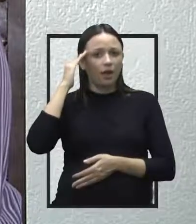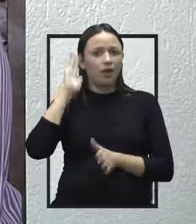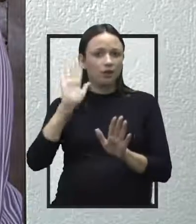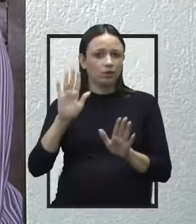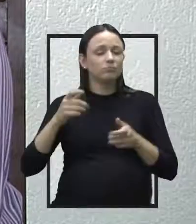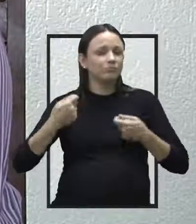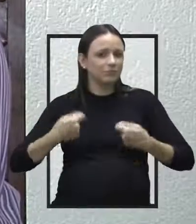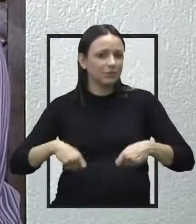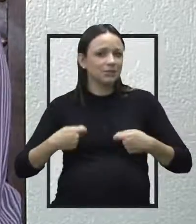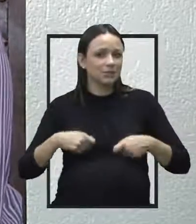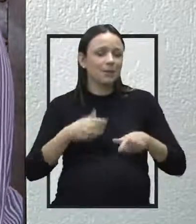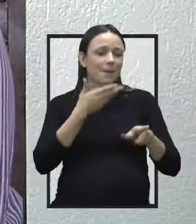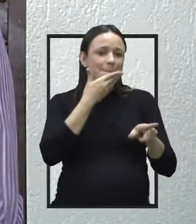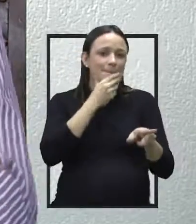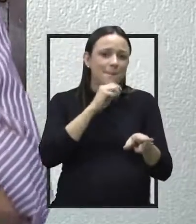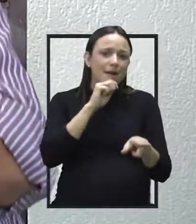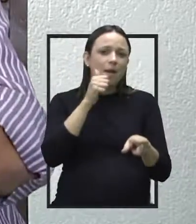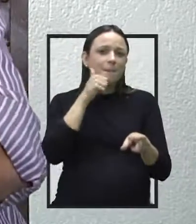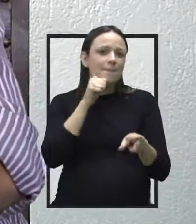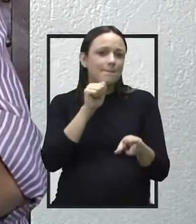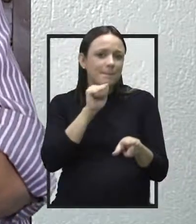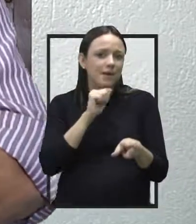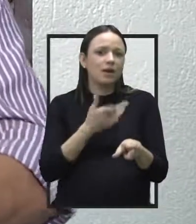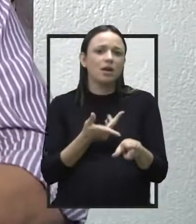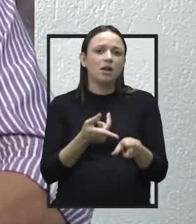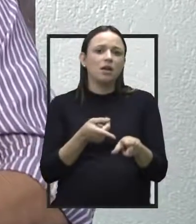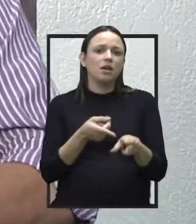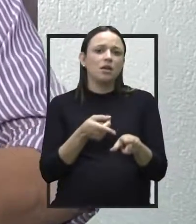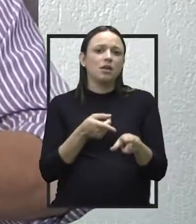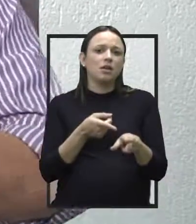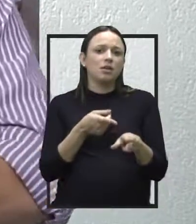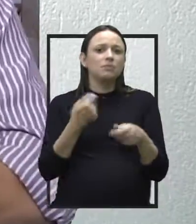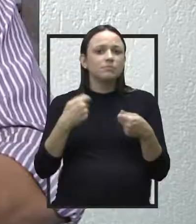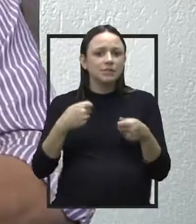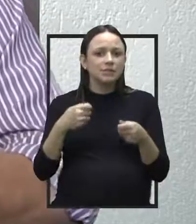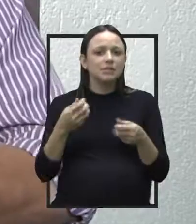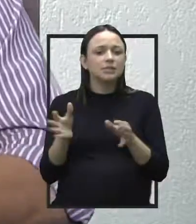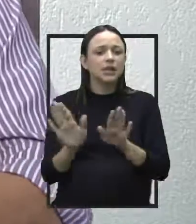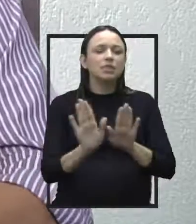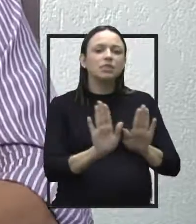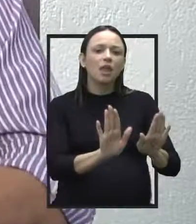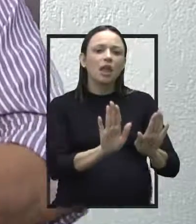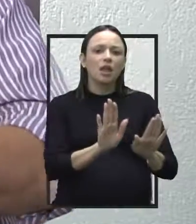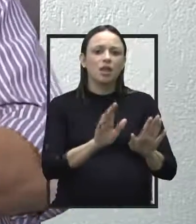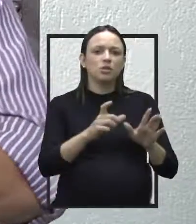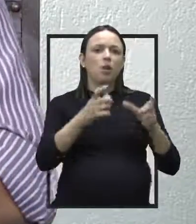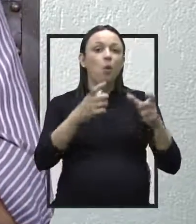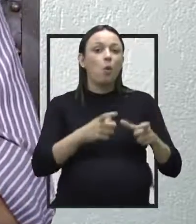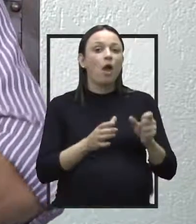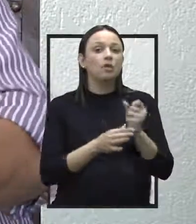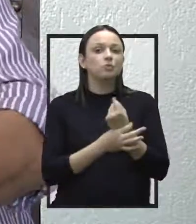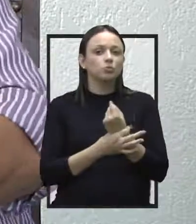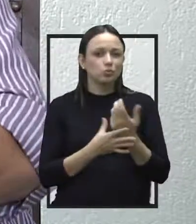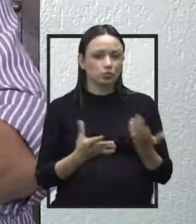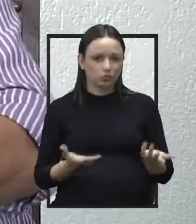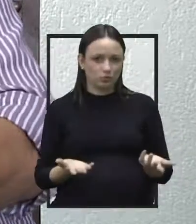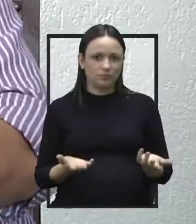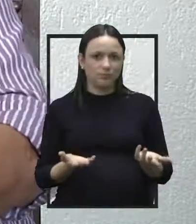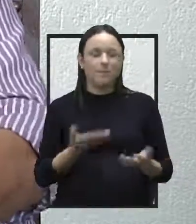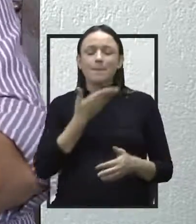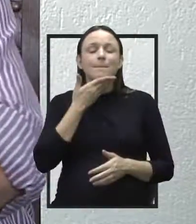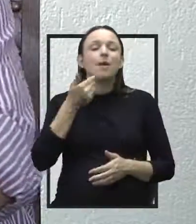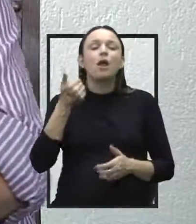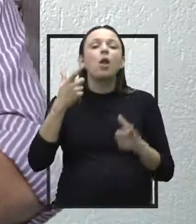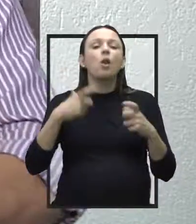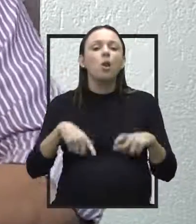necessidade que o pai e a mãe têm em deixar esse filho em algum lugar seguro. O melhor lugar é